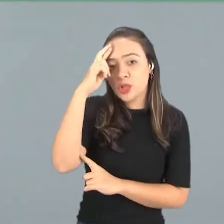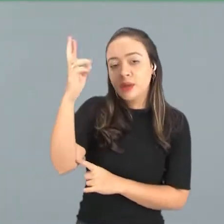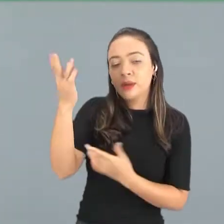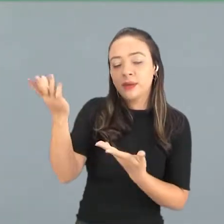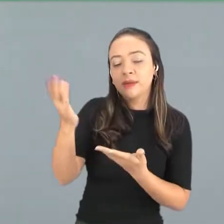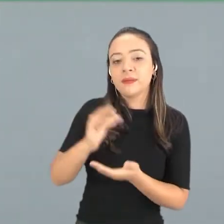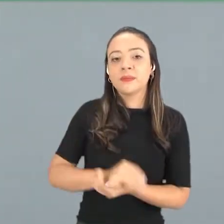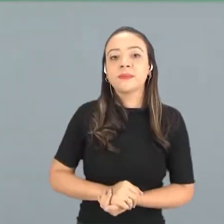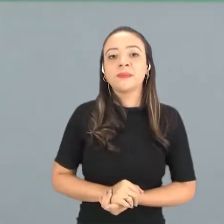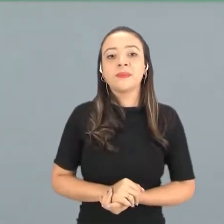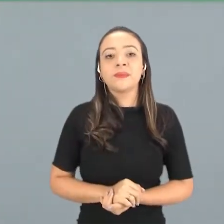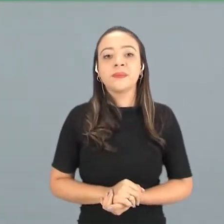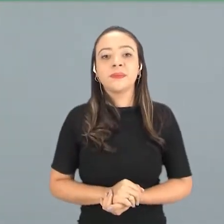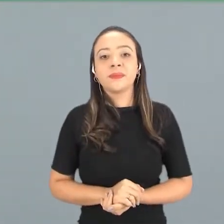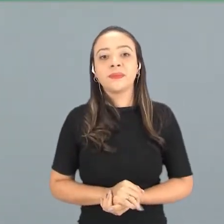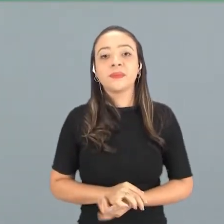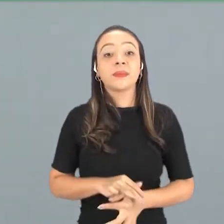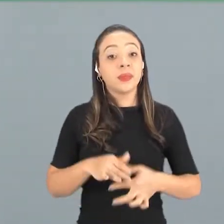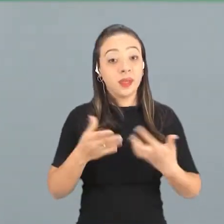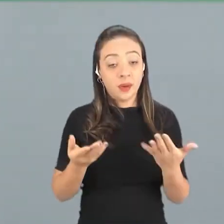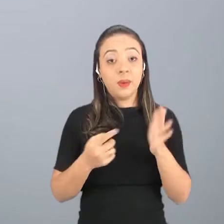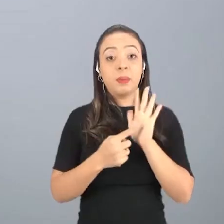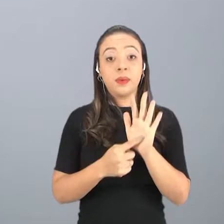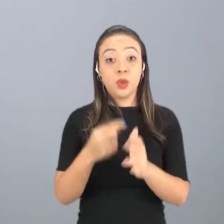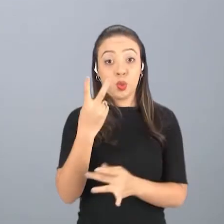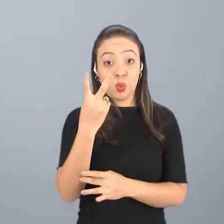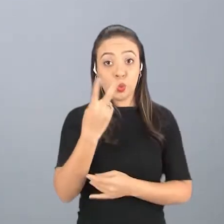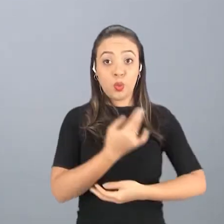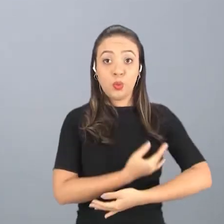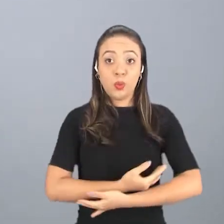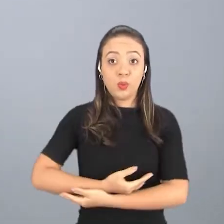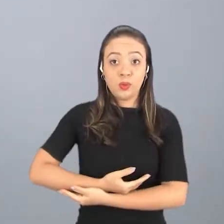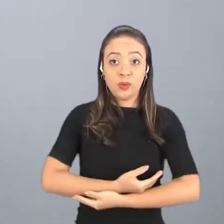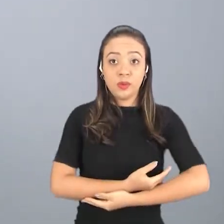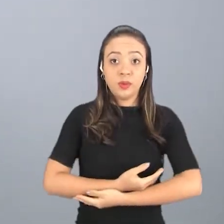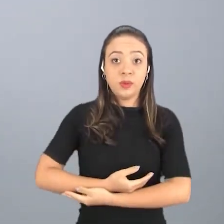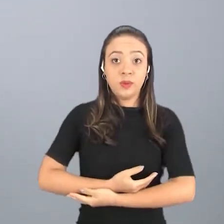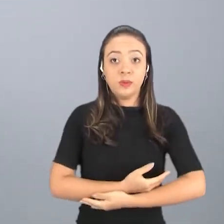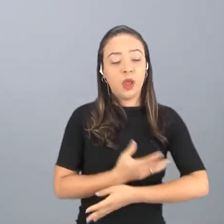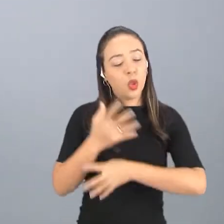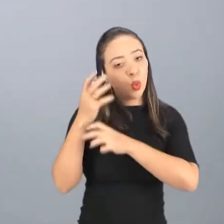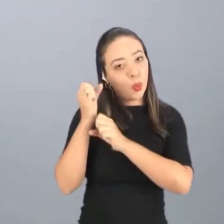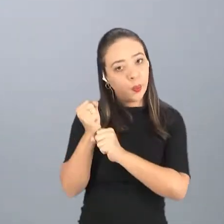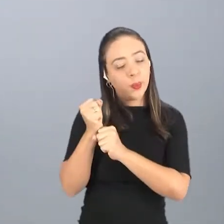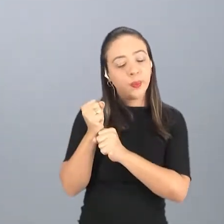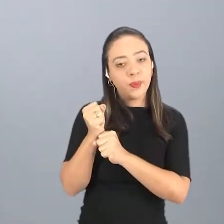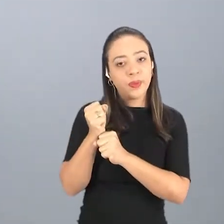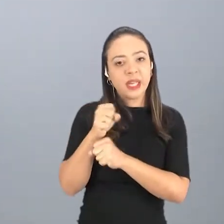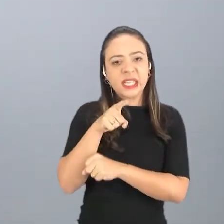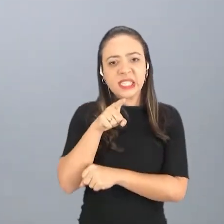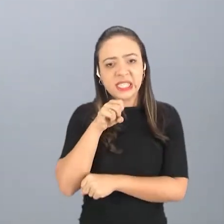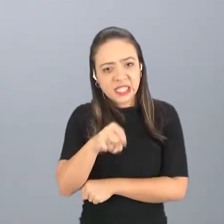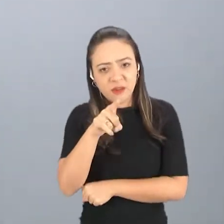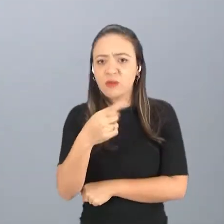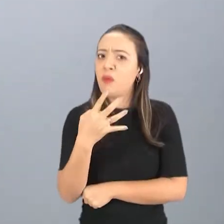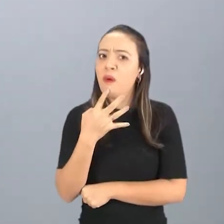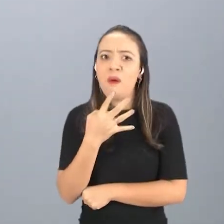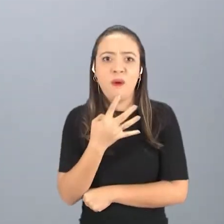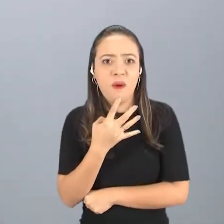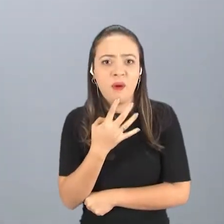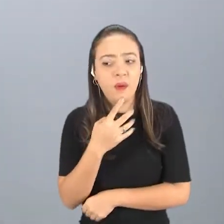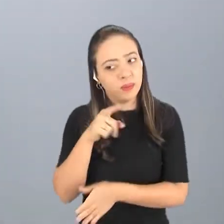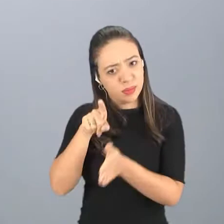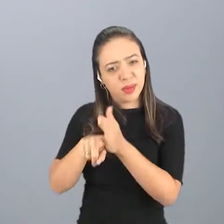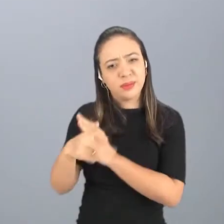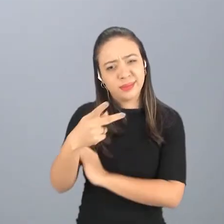né? Então, eu trouxe aqui 2 canções de niná que a gente conhece. Se você não conhece,